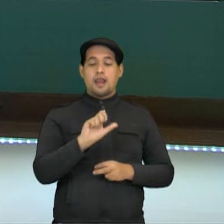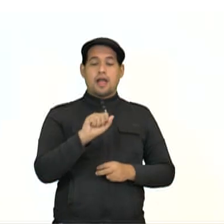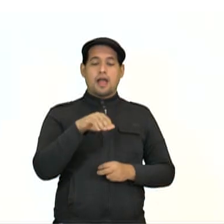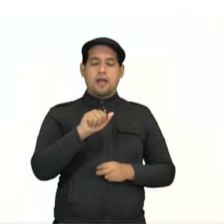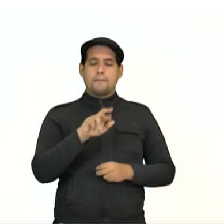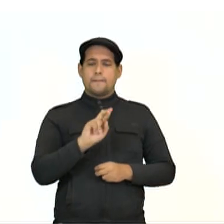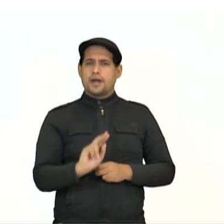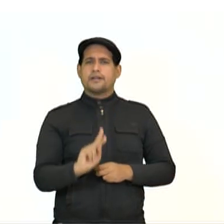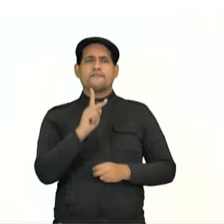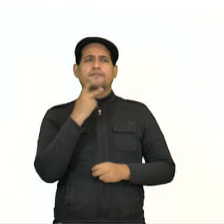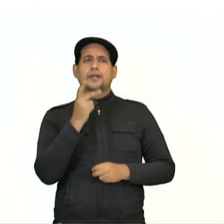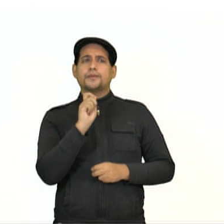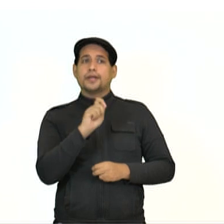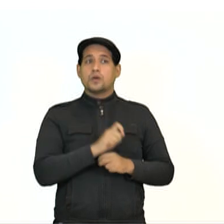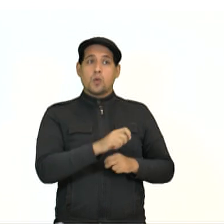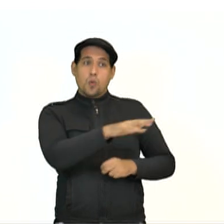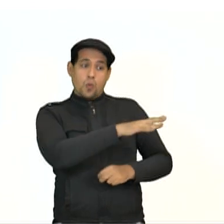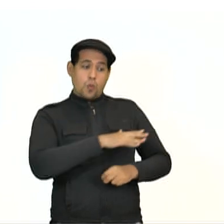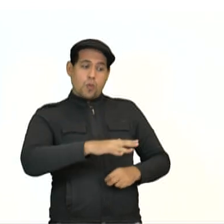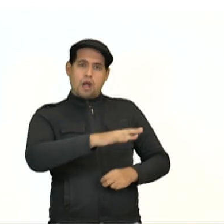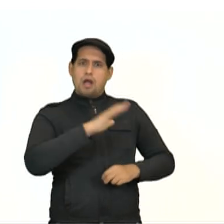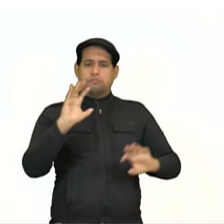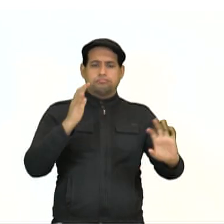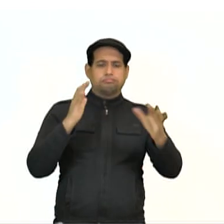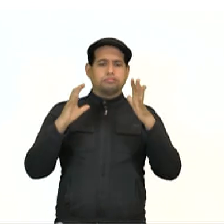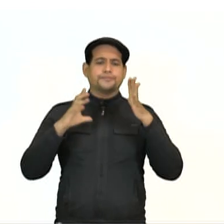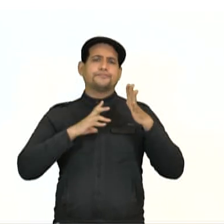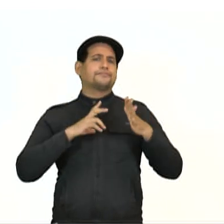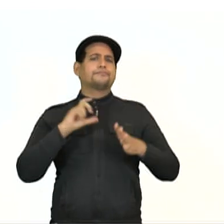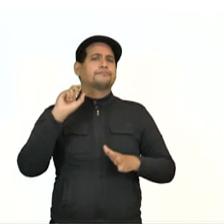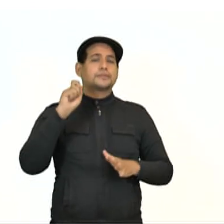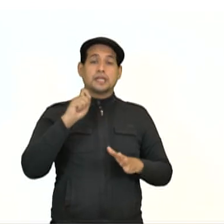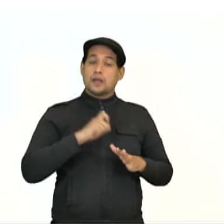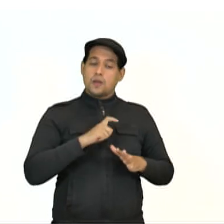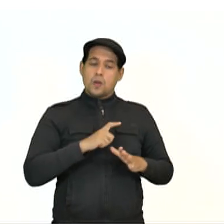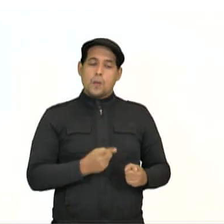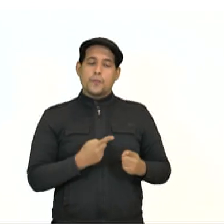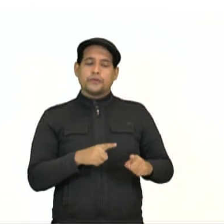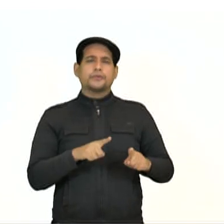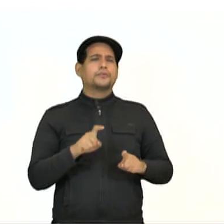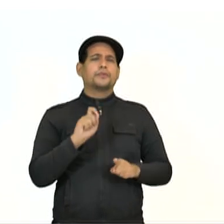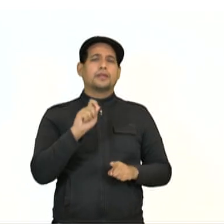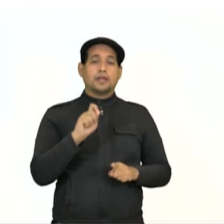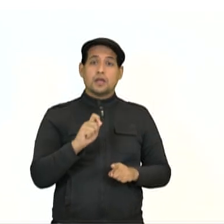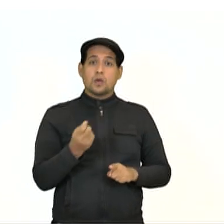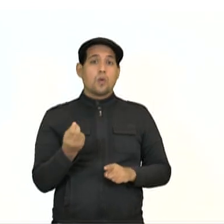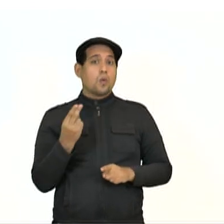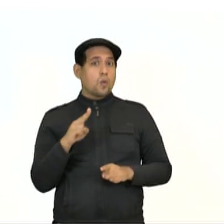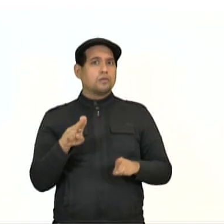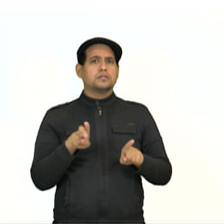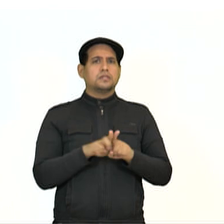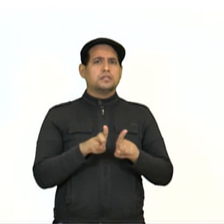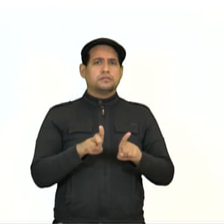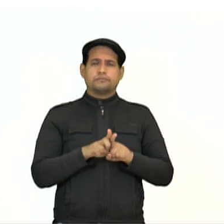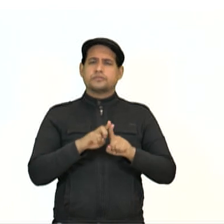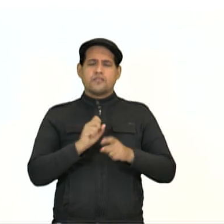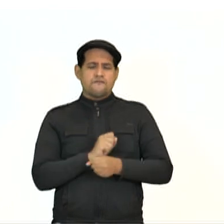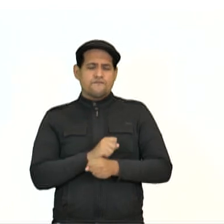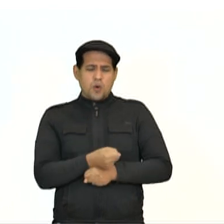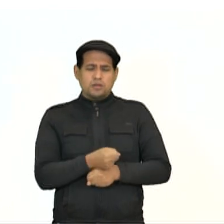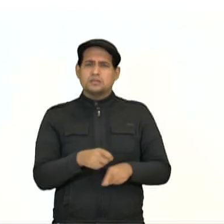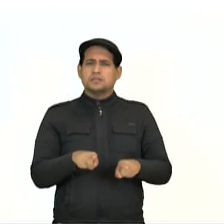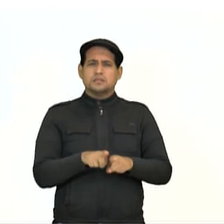falava que o meio ambiente, ele causava, provocava ou até mesmo forçava